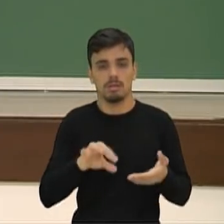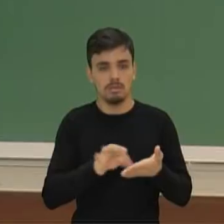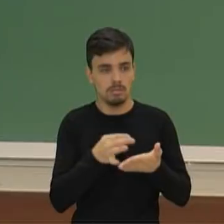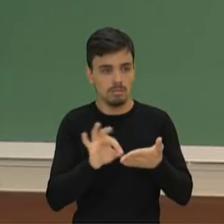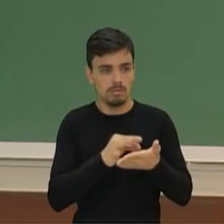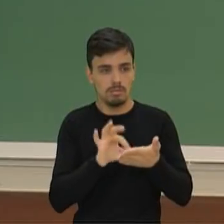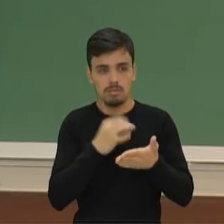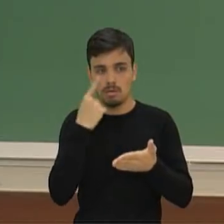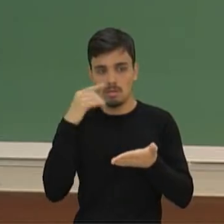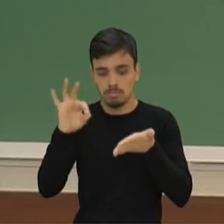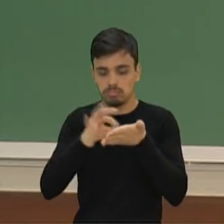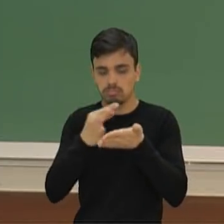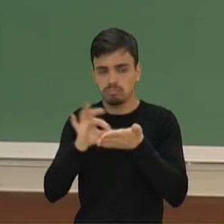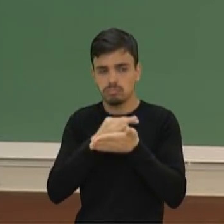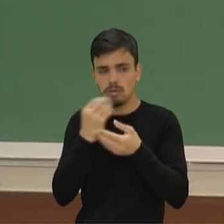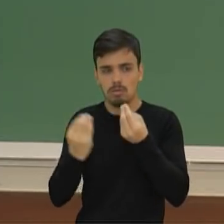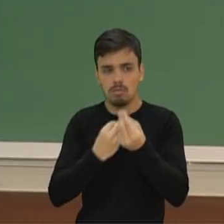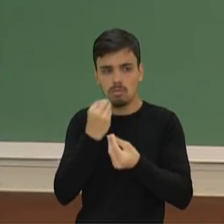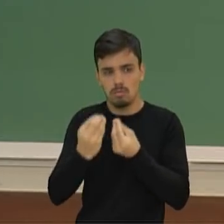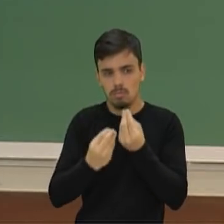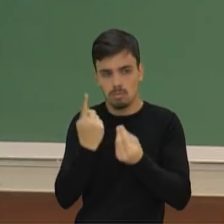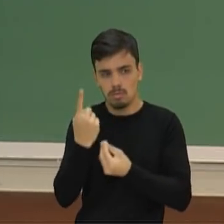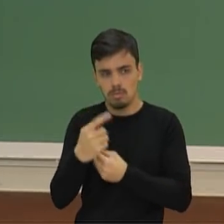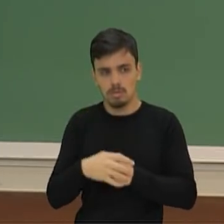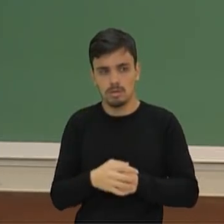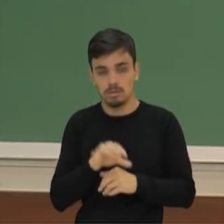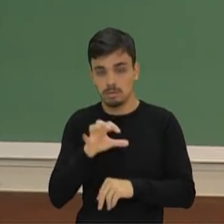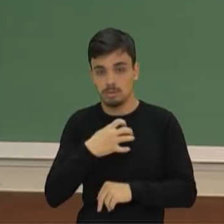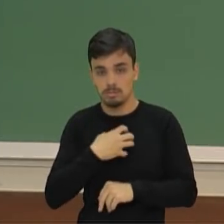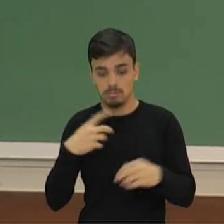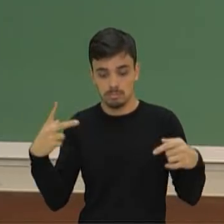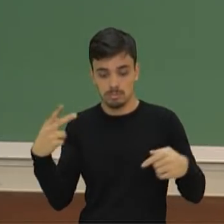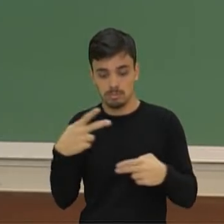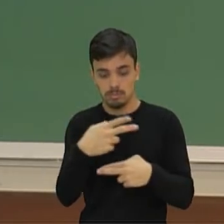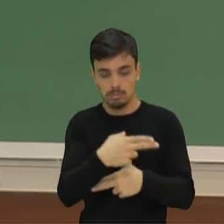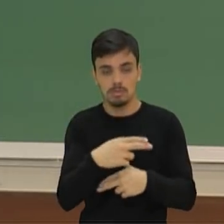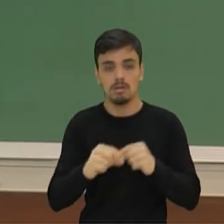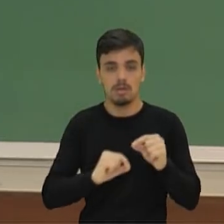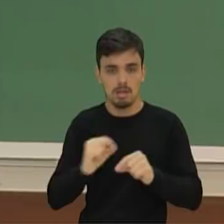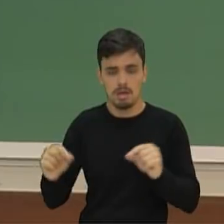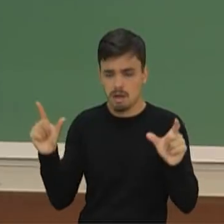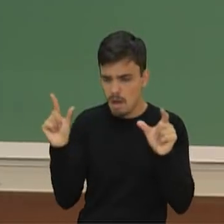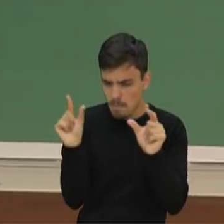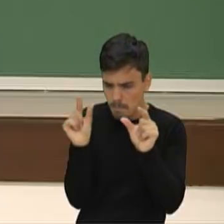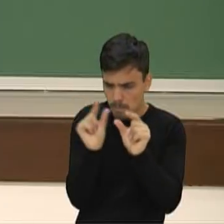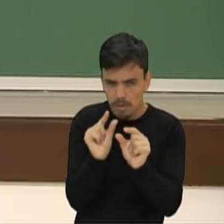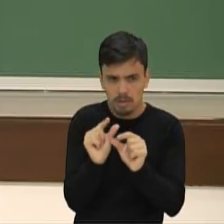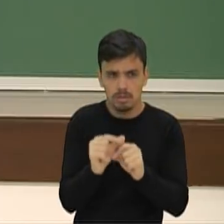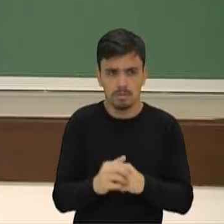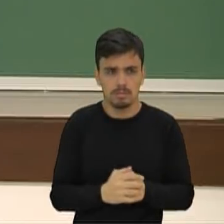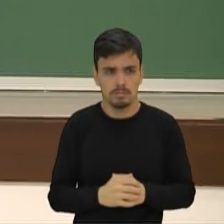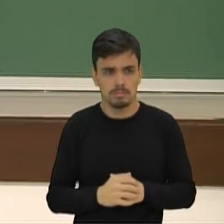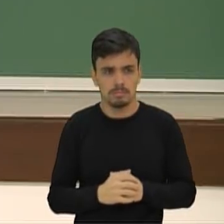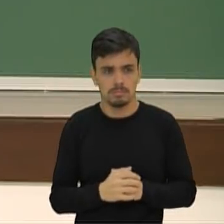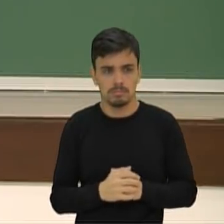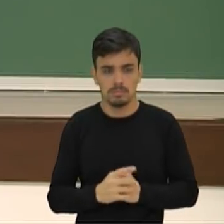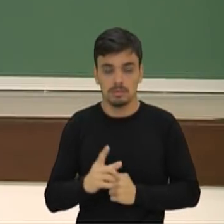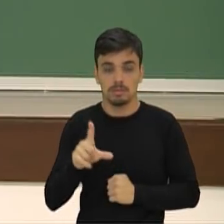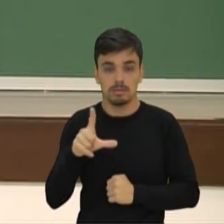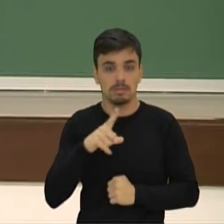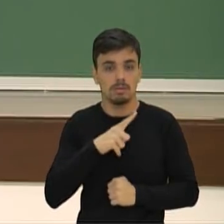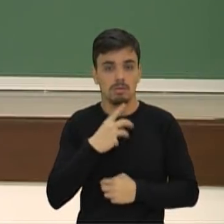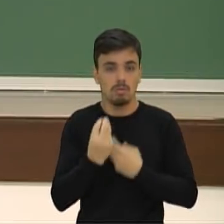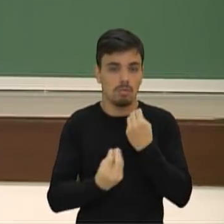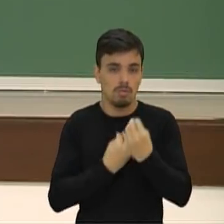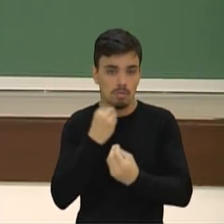eles tinham para fazer esse tipo de cirurgia era extremamente pequena. Esse tipo, para você ter uma noção